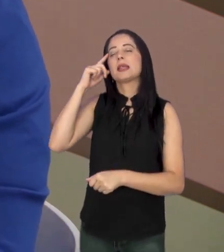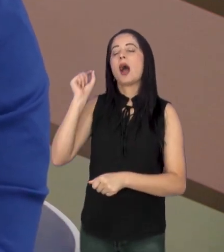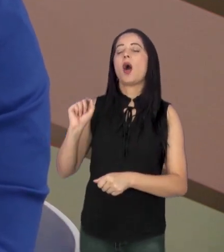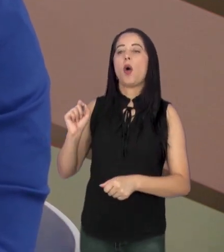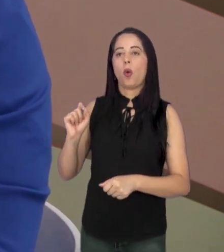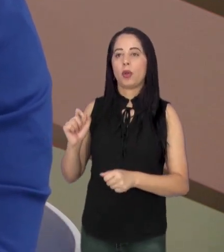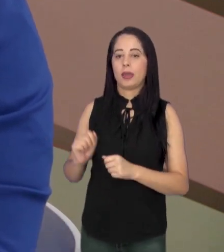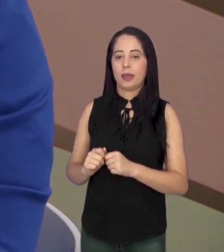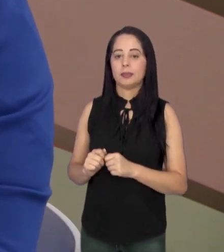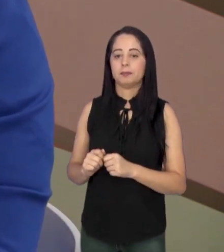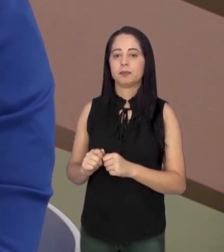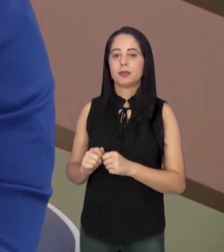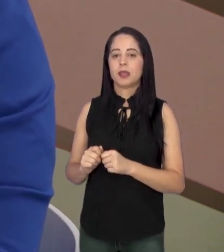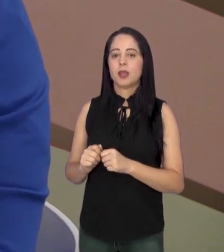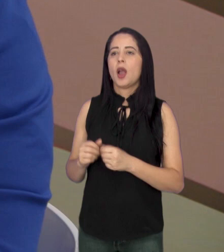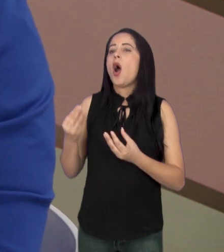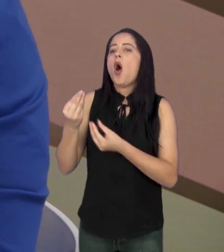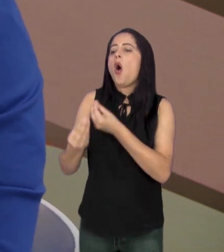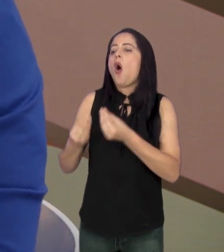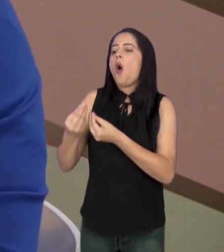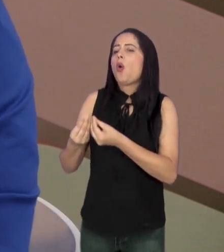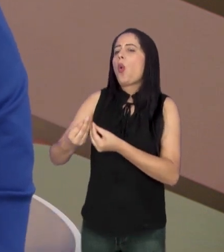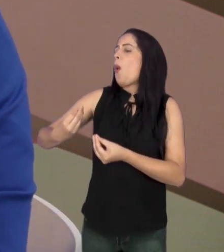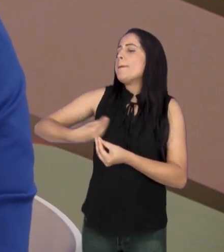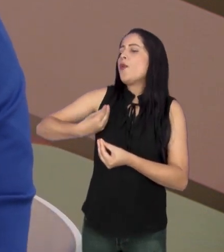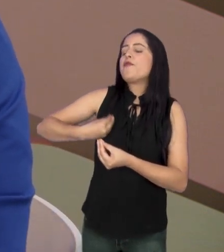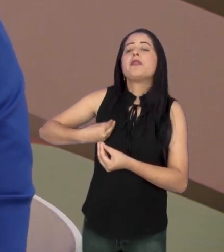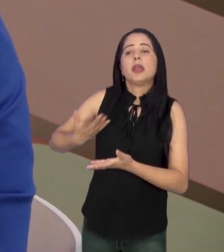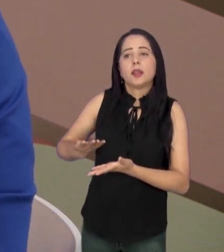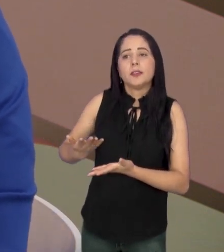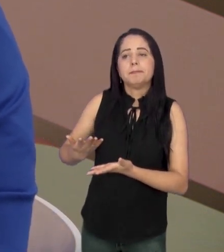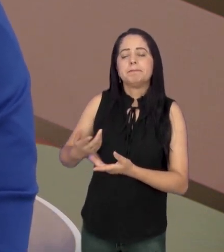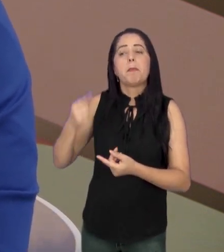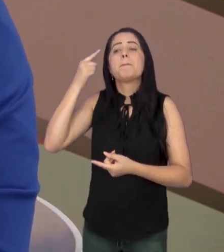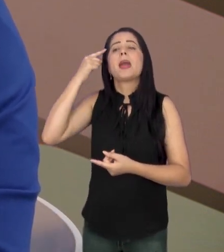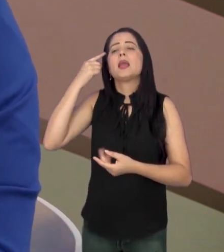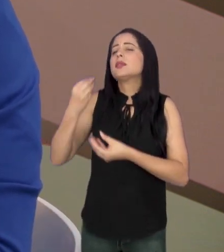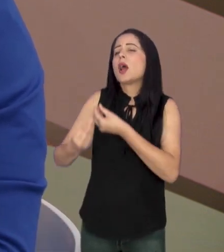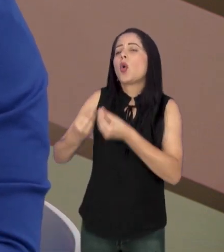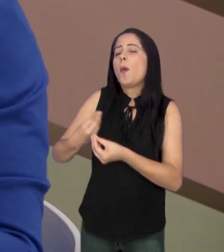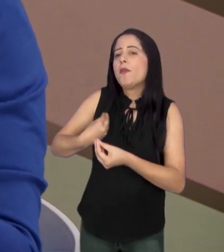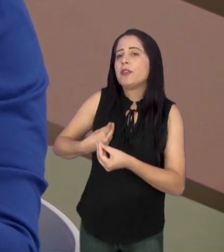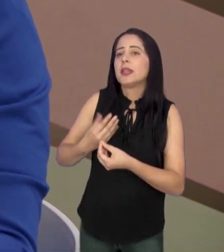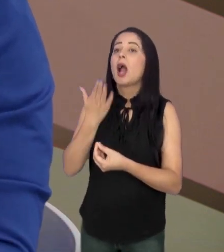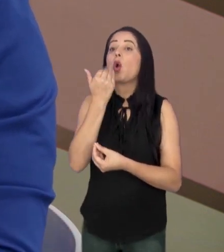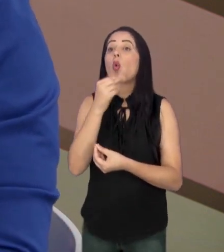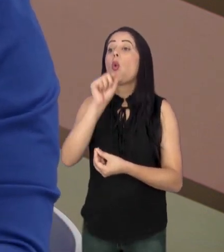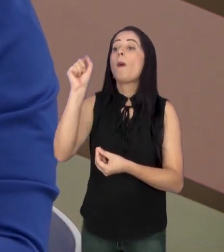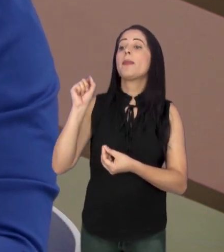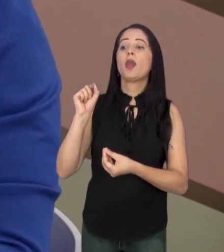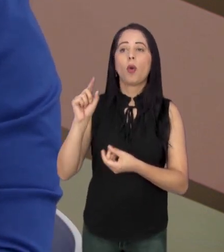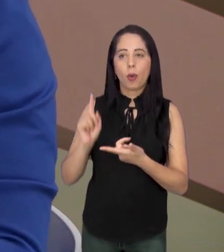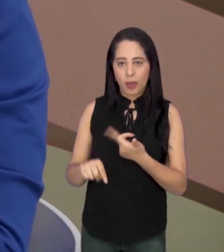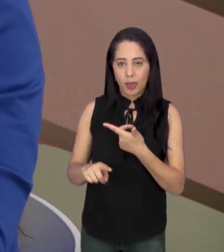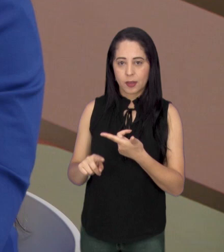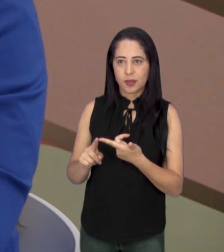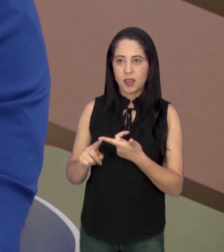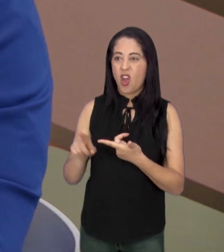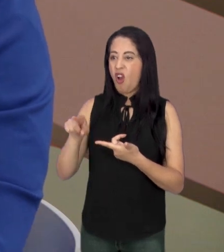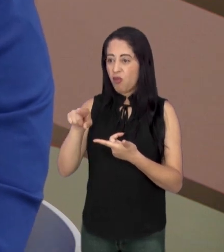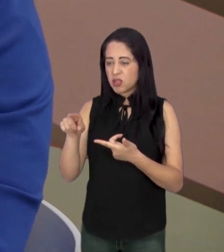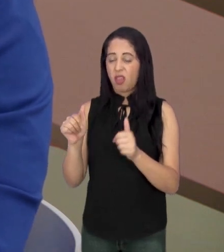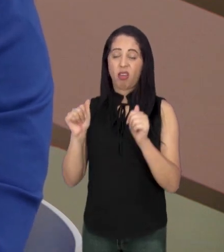com desequilíbrio hormonal como é que está o seu estilo de vida como um todo, né? Como é que você está comendo? Você